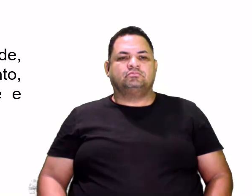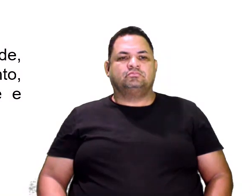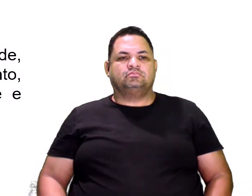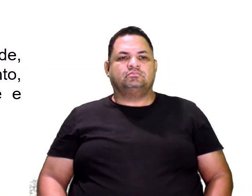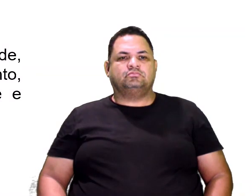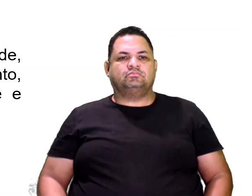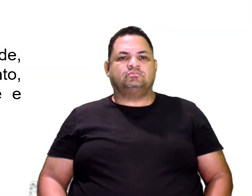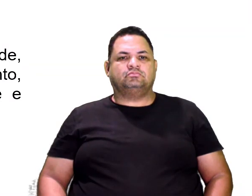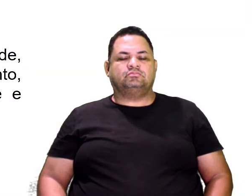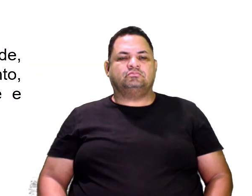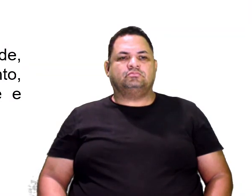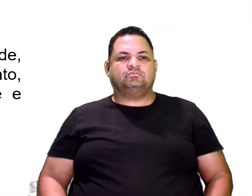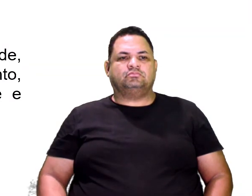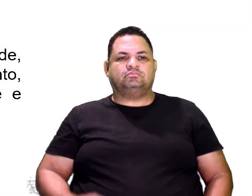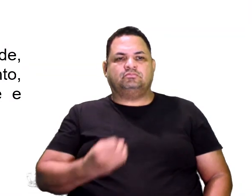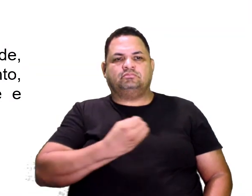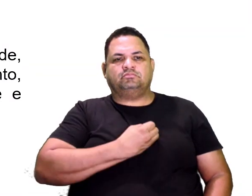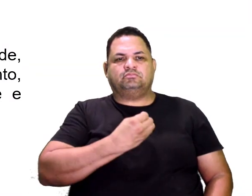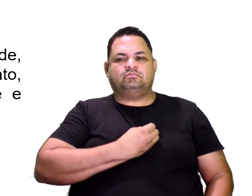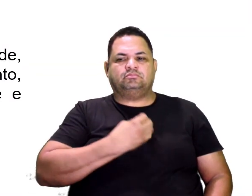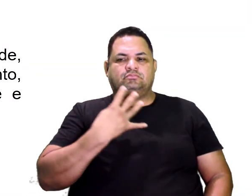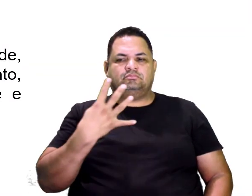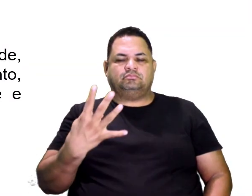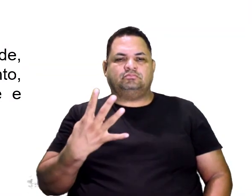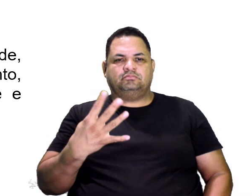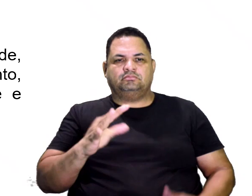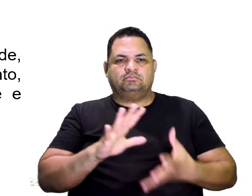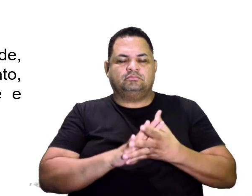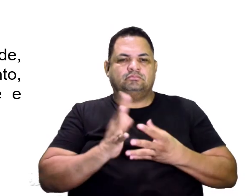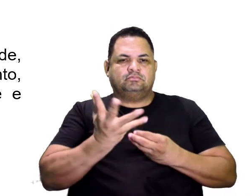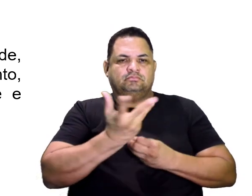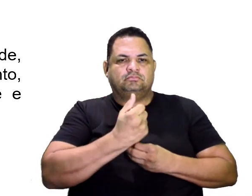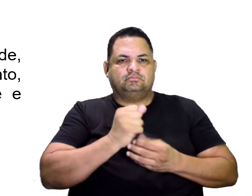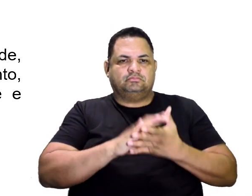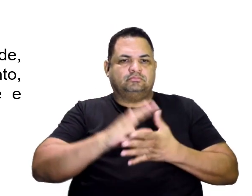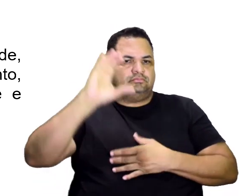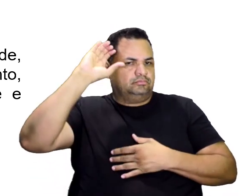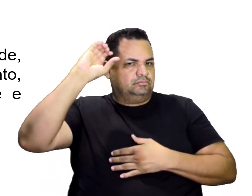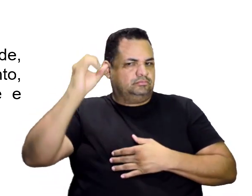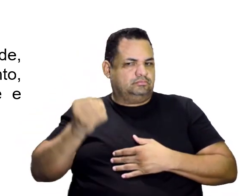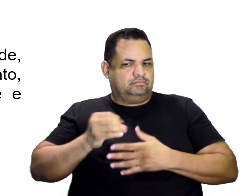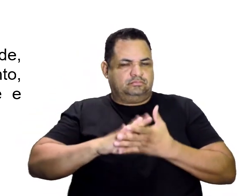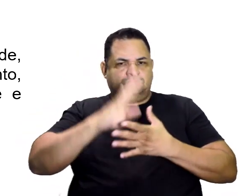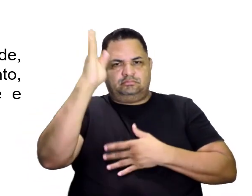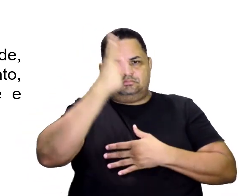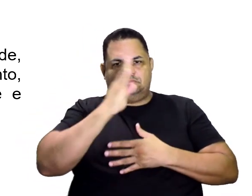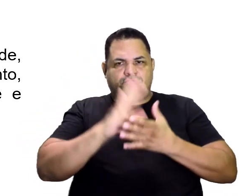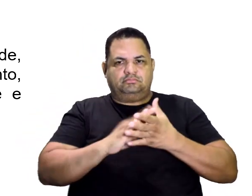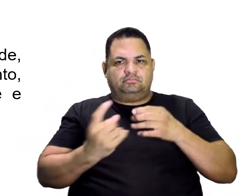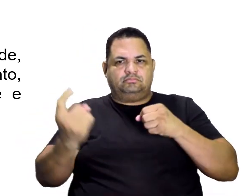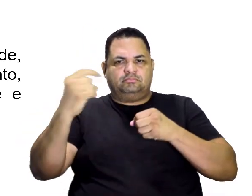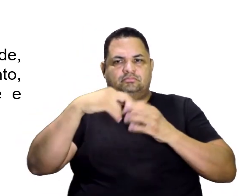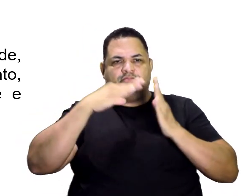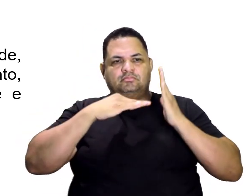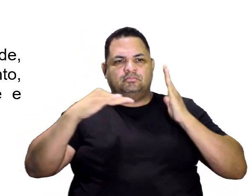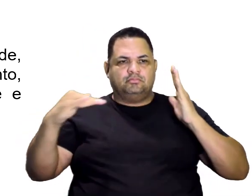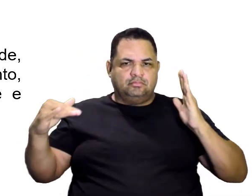questão, né? Questão de número 4. A arte afro-brasileira retoma a